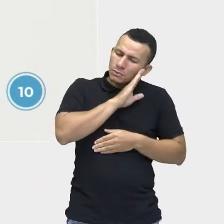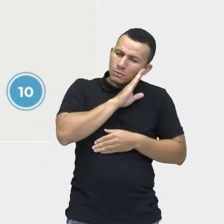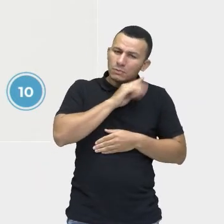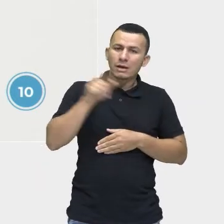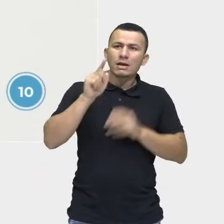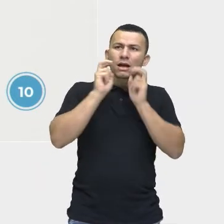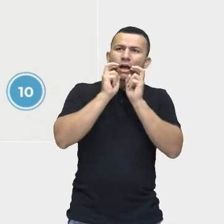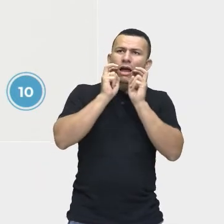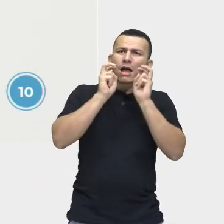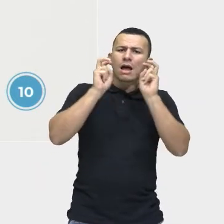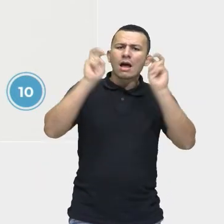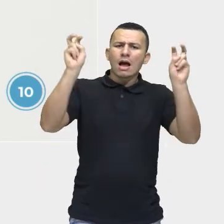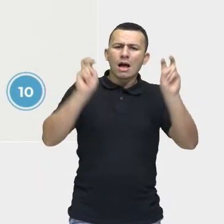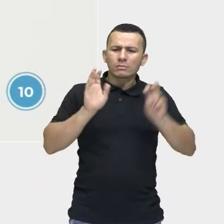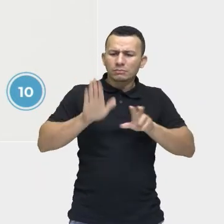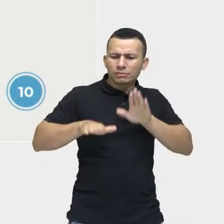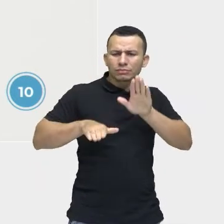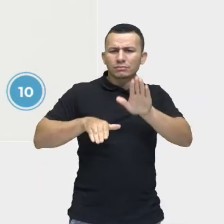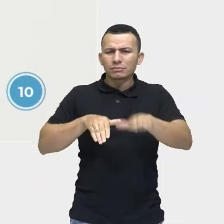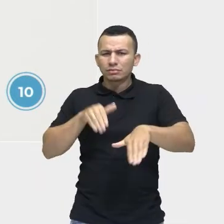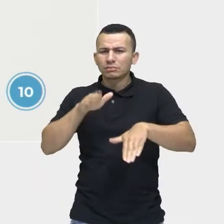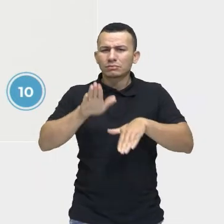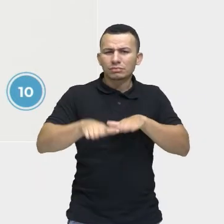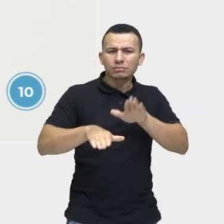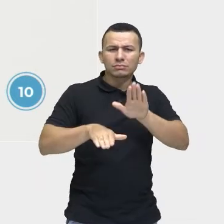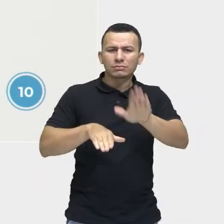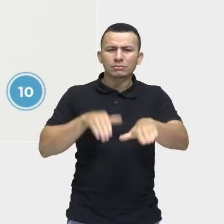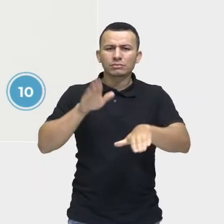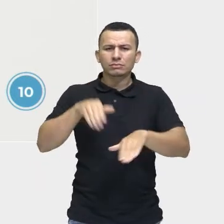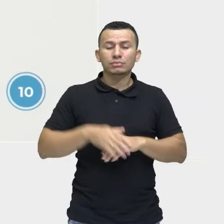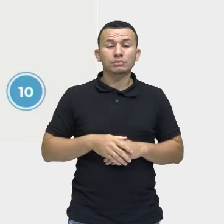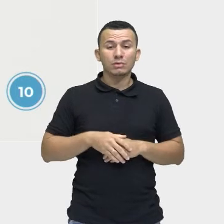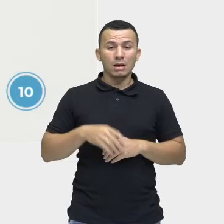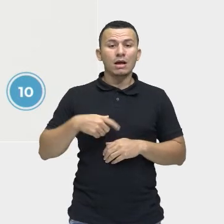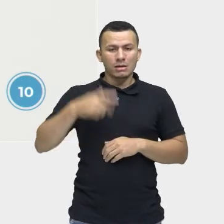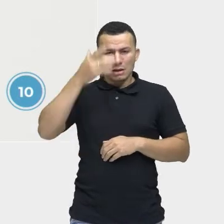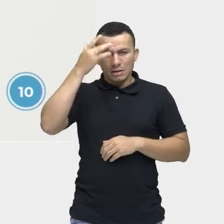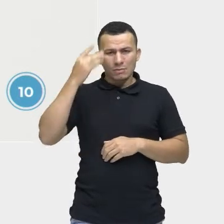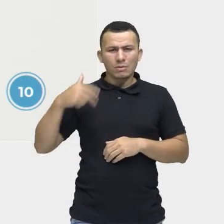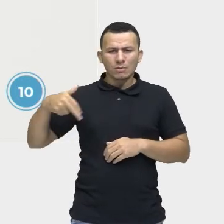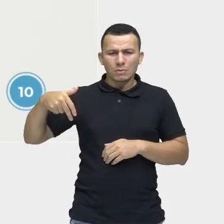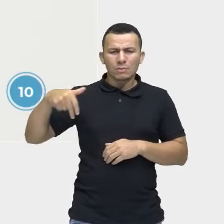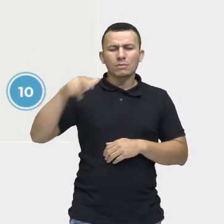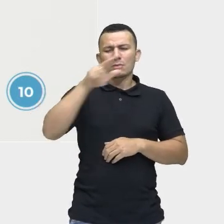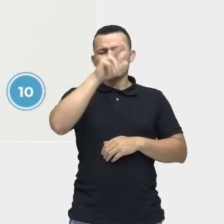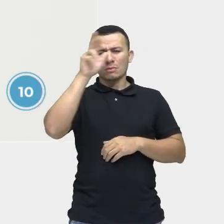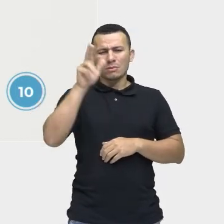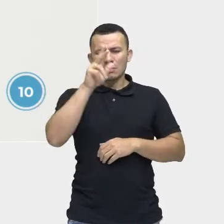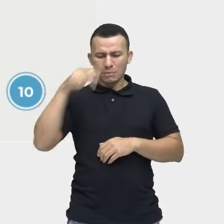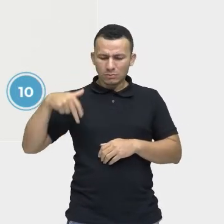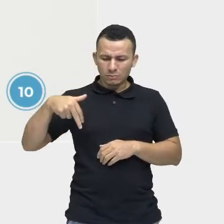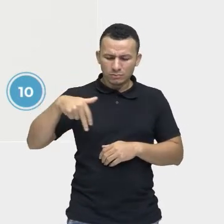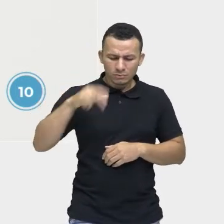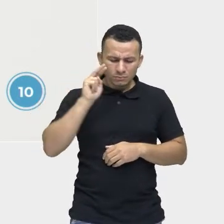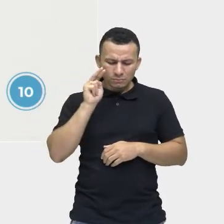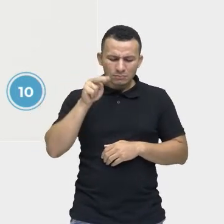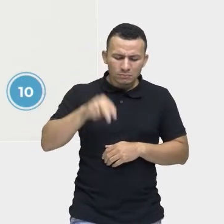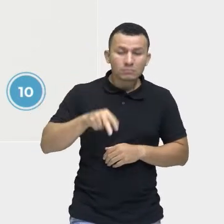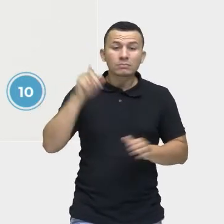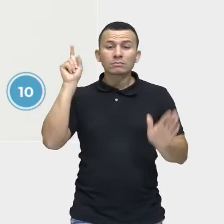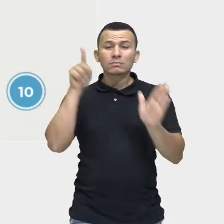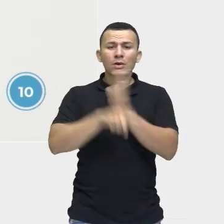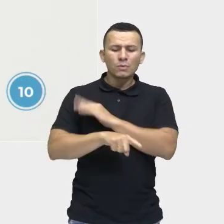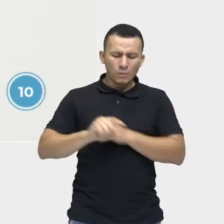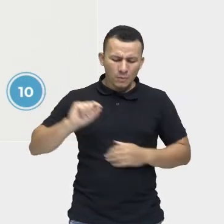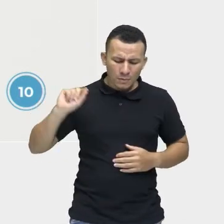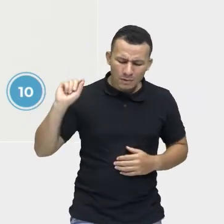gritou. Os passos se aproximaram. Uma cabeça ébria, você lembra, bêbada, apareceu lá em cima. Perguntou o que